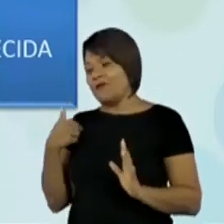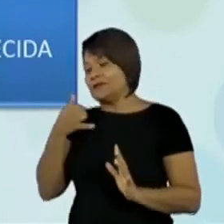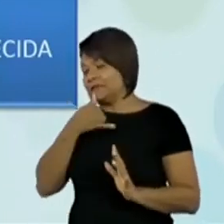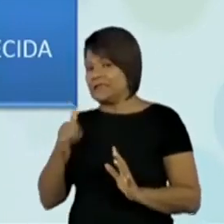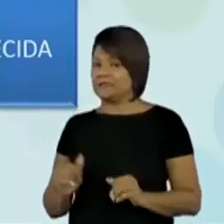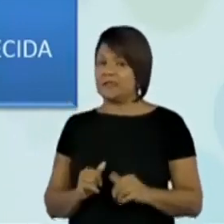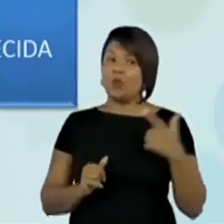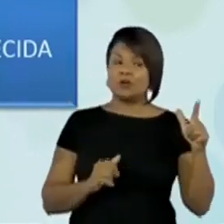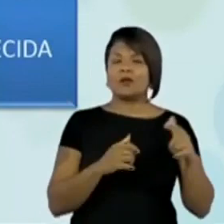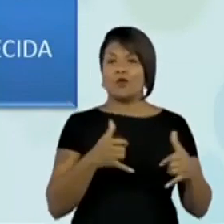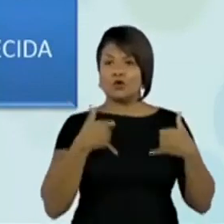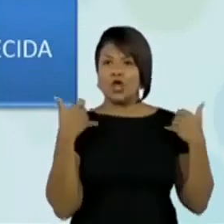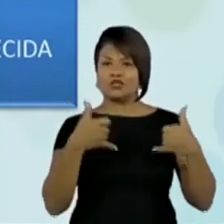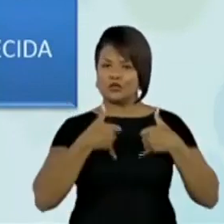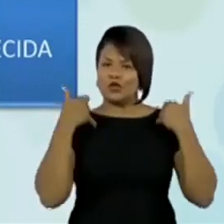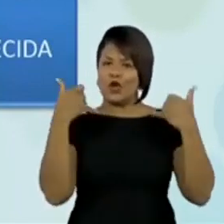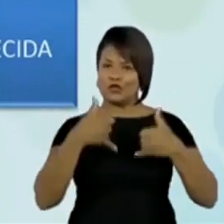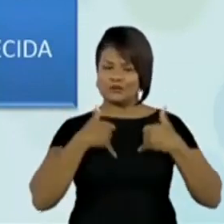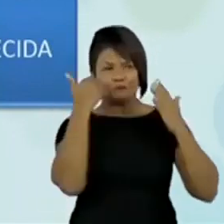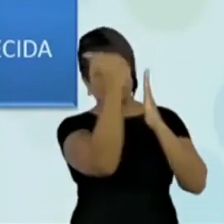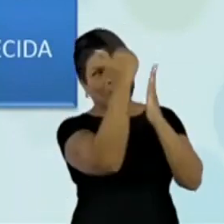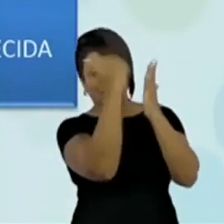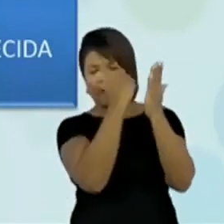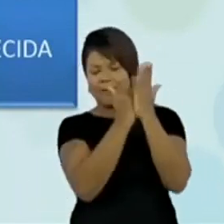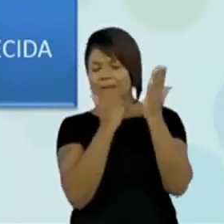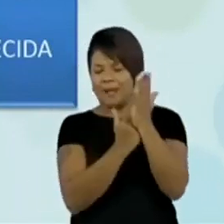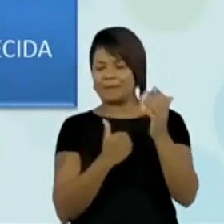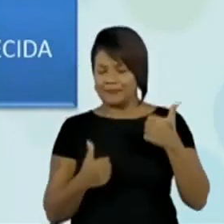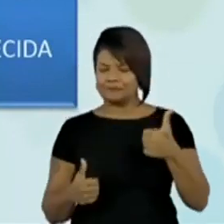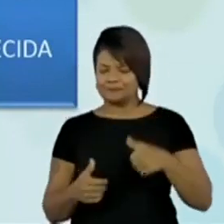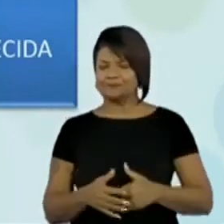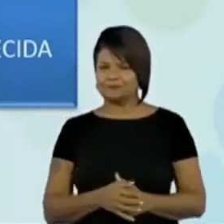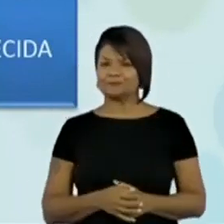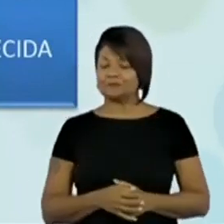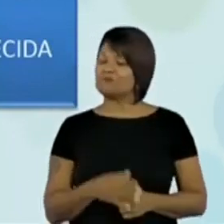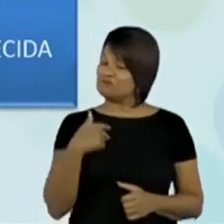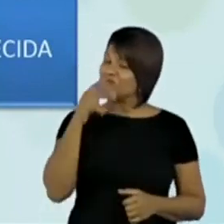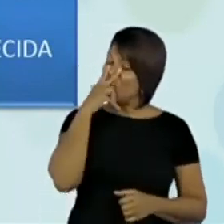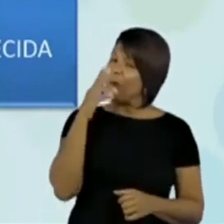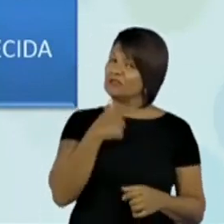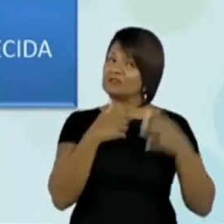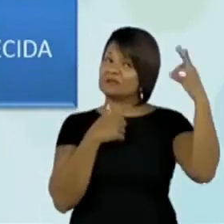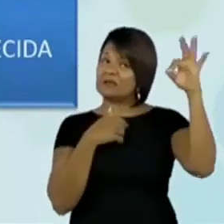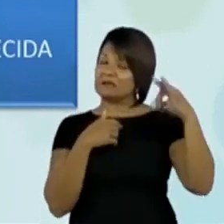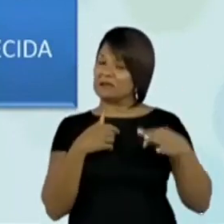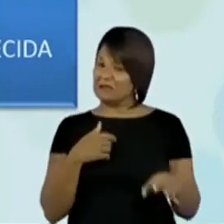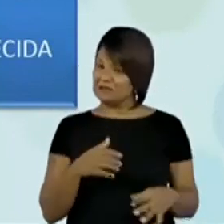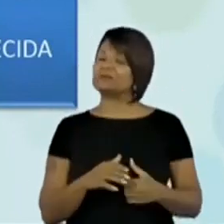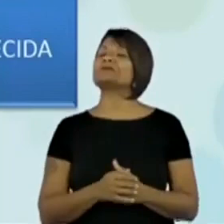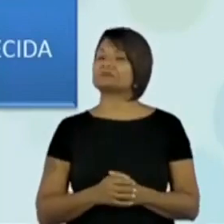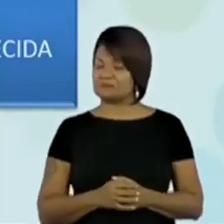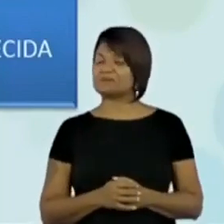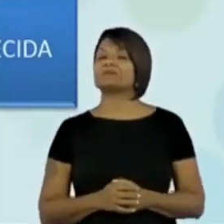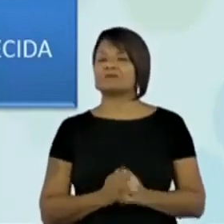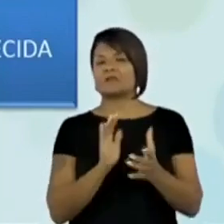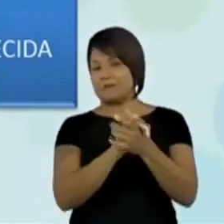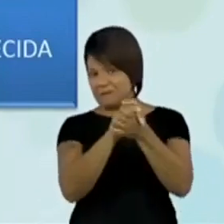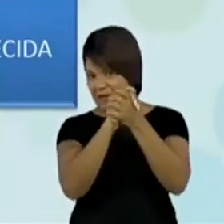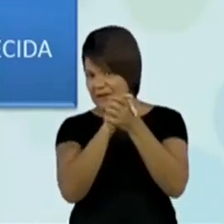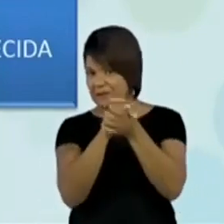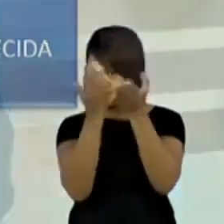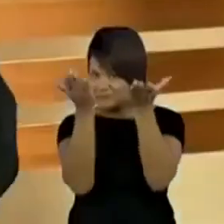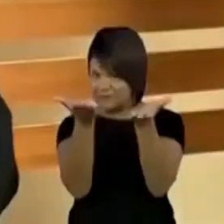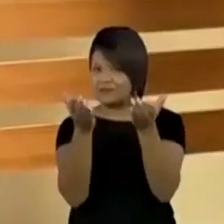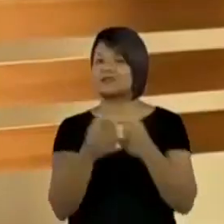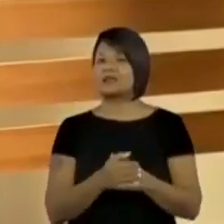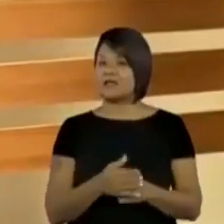Olha lá, orgulhosa, orgulhosa, orgulhosa. Muito bem. Então, eu tô achando que o pessoal tá acertando, tá indo super bem. Gente, parabéns aí para vocês.